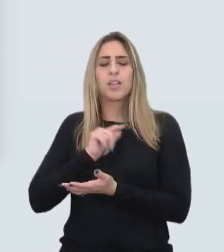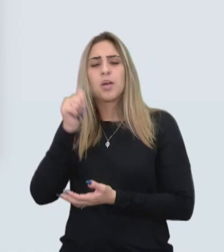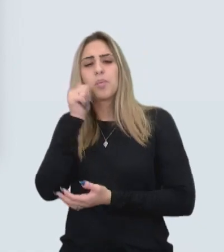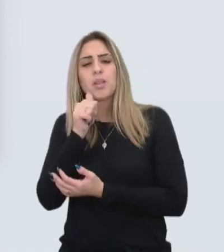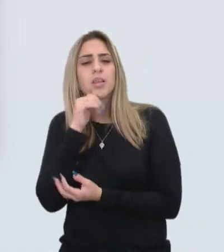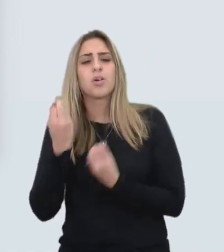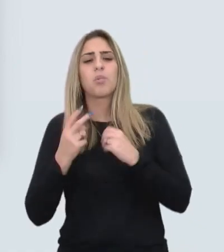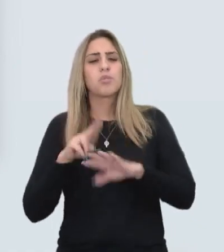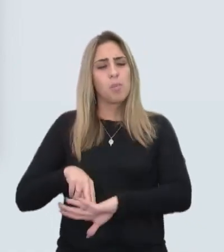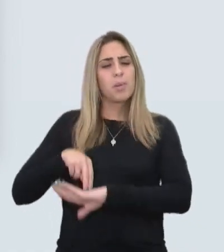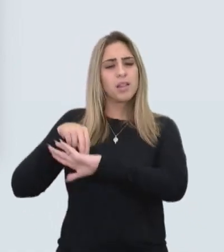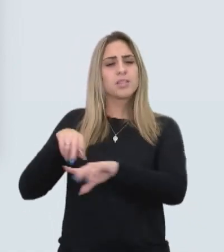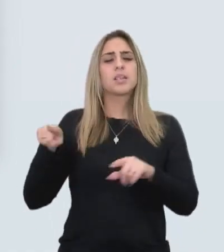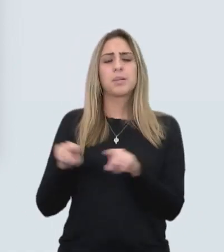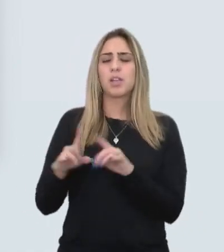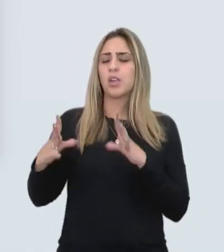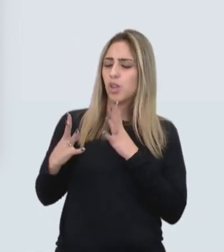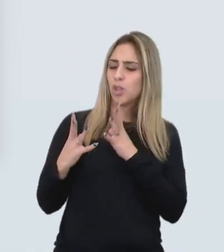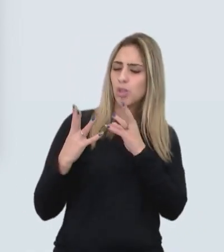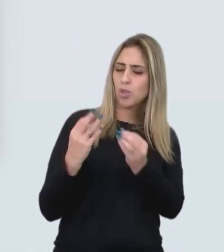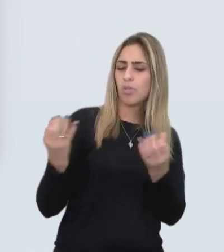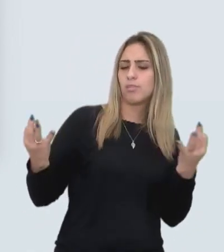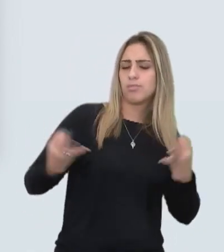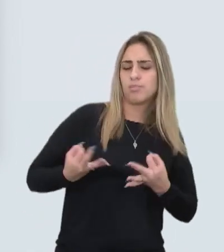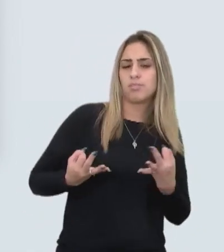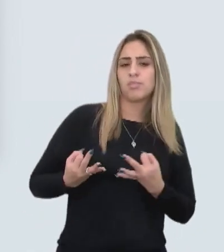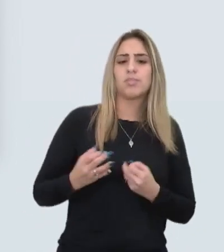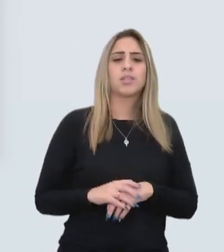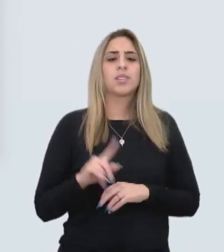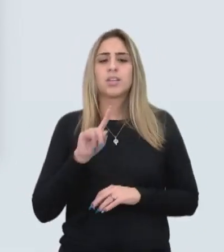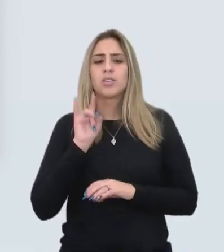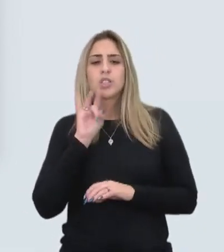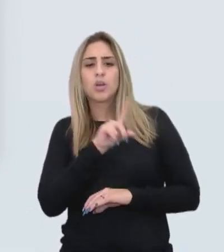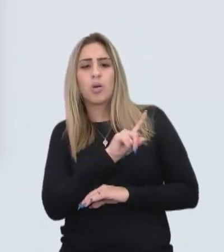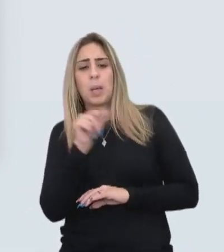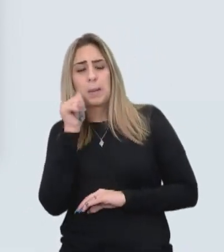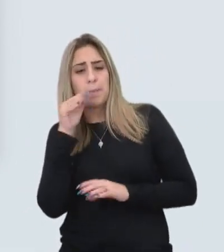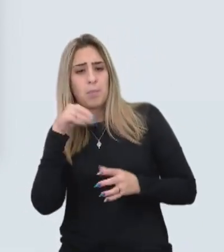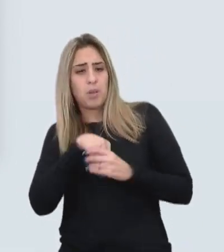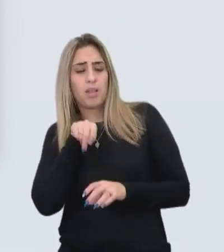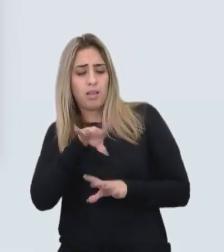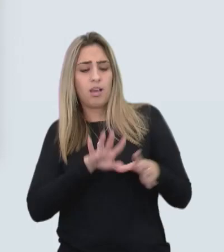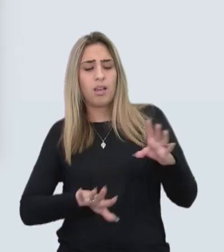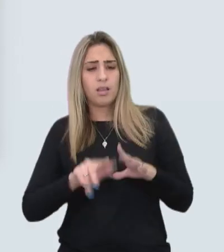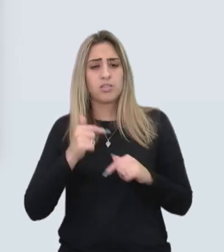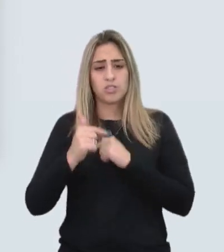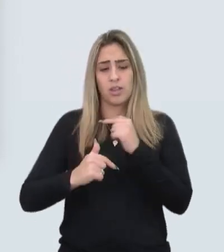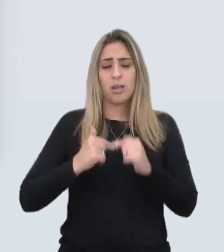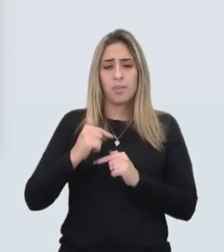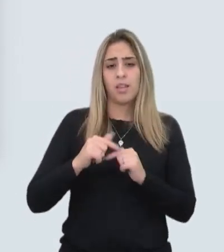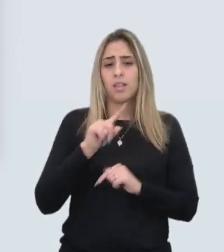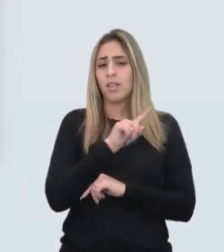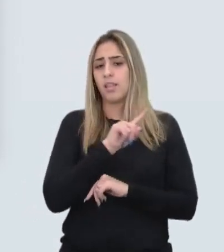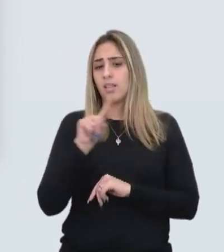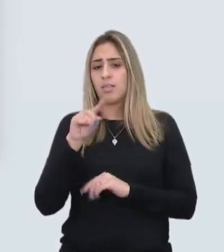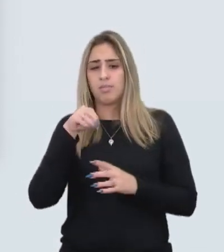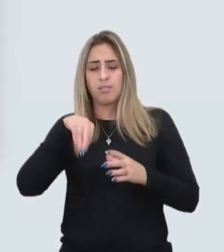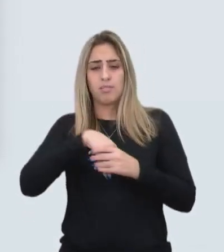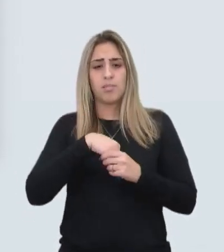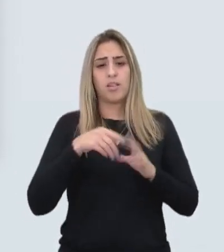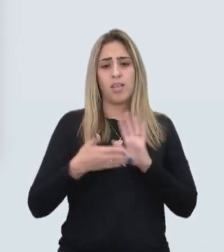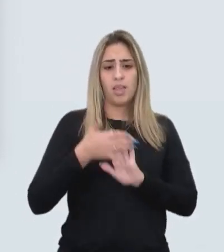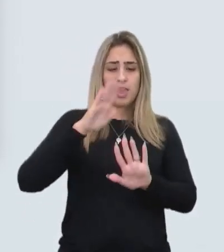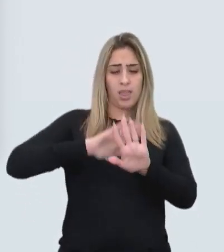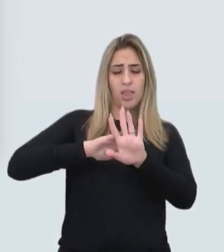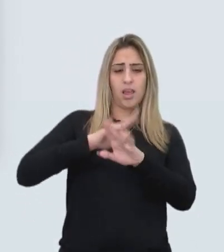como protagonistas, mas também toda a sua feitura. A não inserção da mulher no mercado de trabalho de cinema, a não inserção de uma mulher atrás da